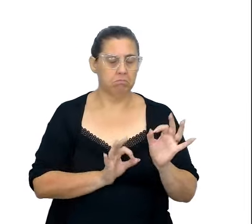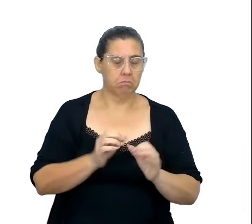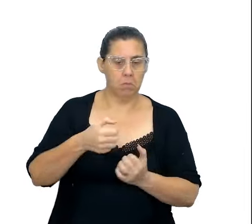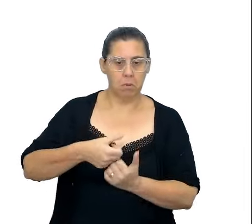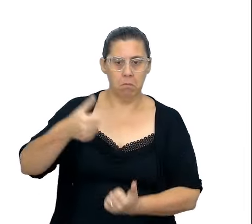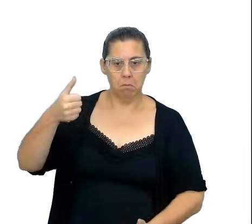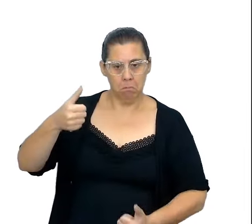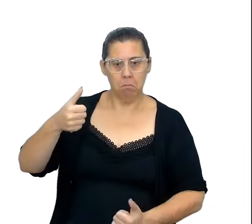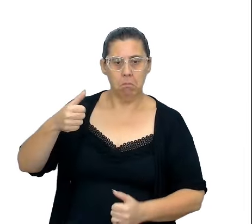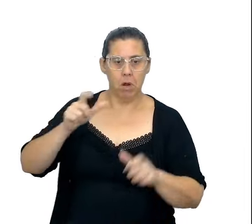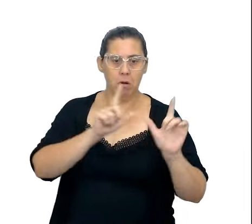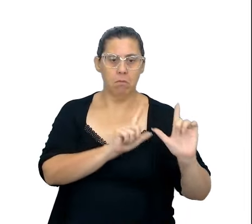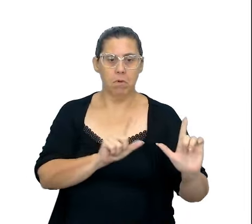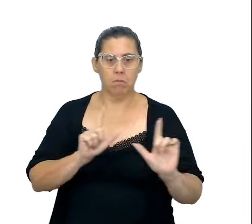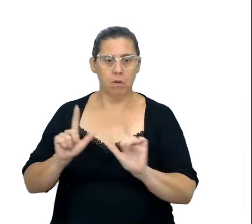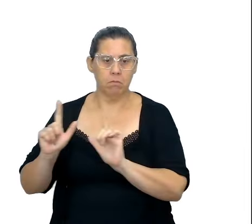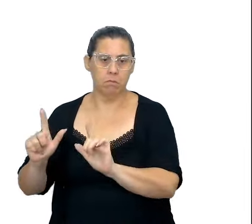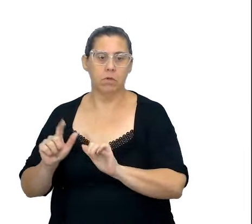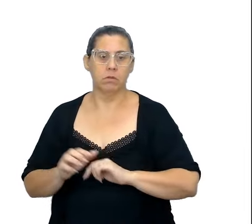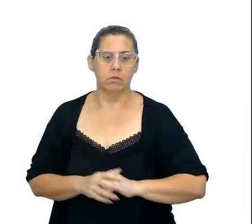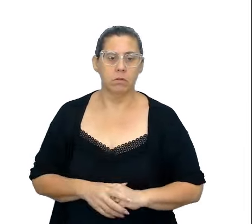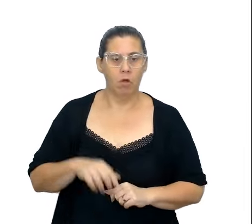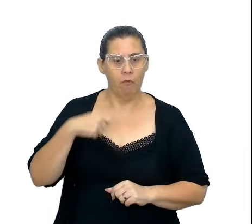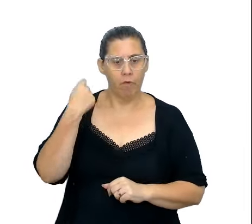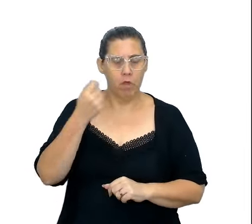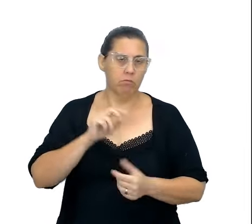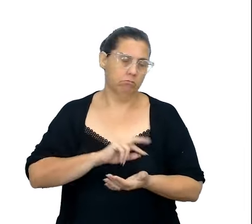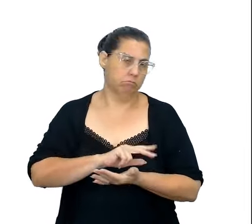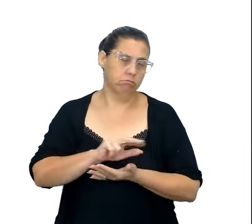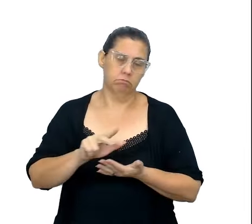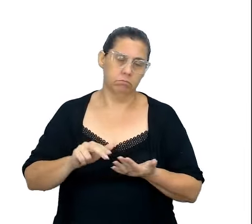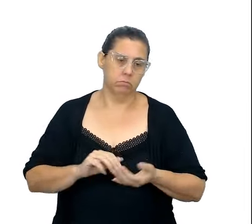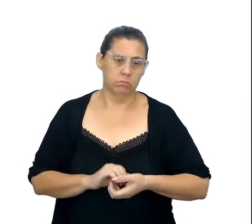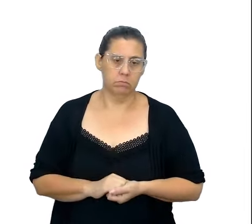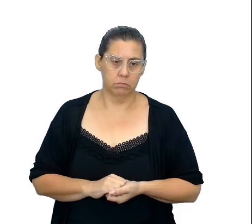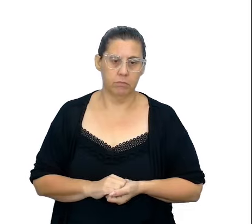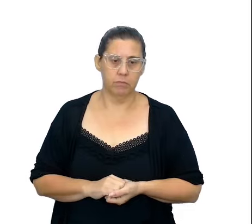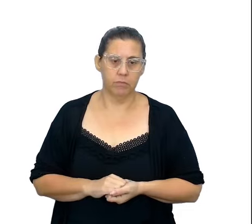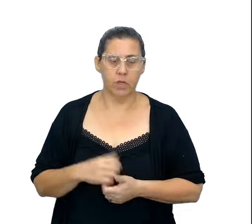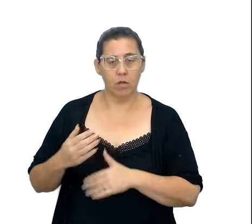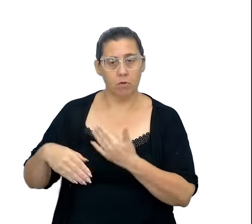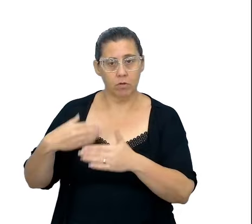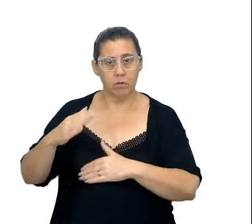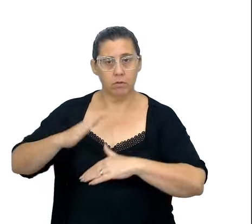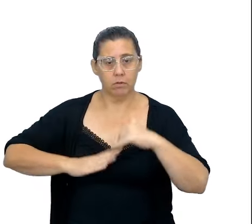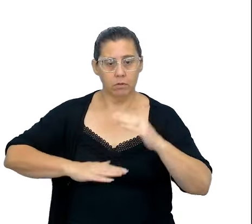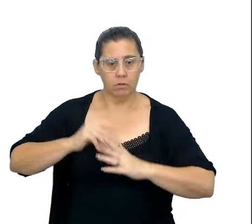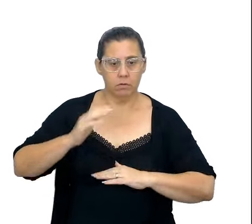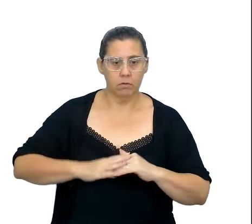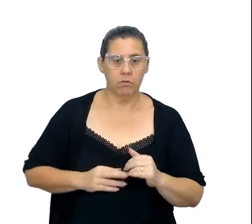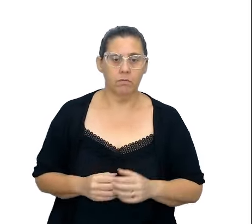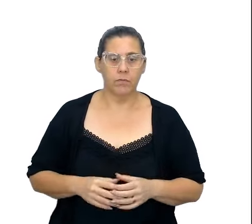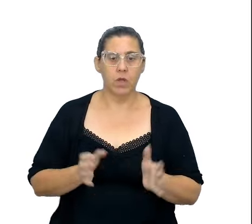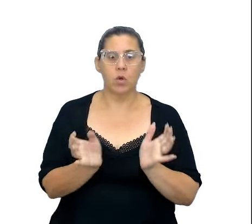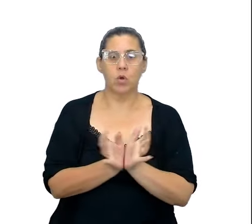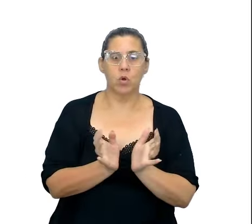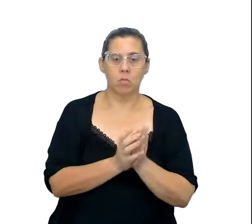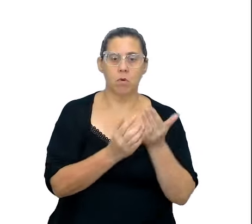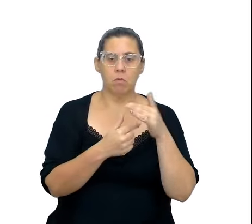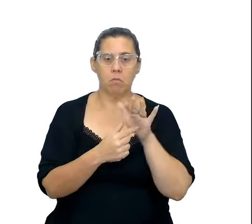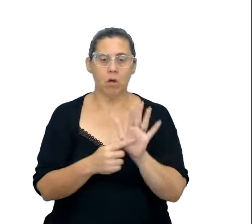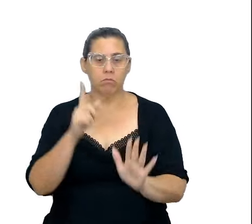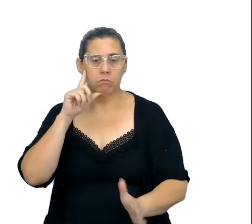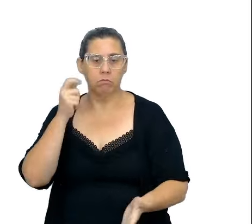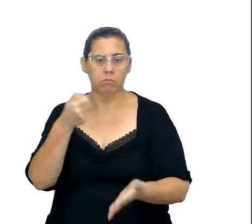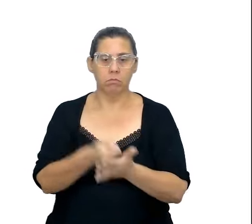banner, cartazes, tá? Ensinação, vídeos, entre outros. E evolução e ação. Os grupos expõem as